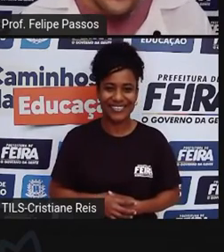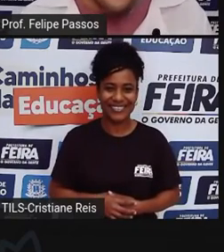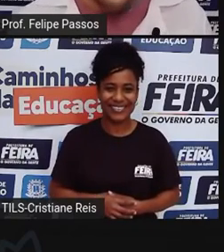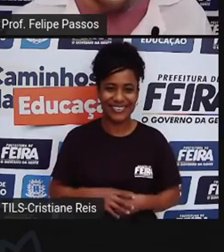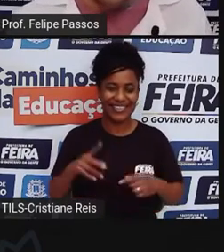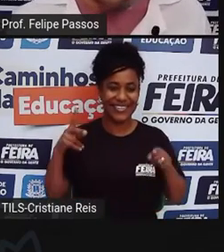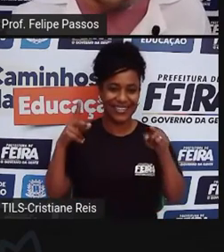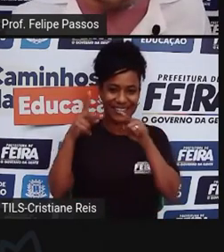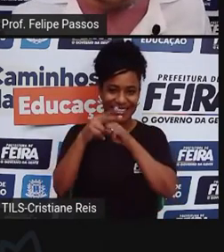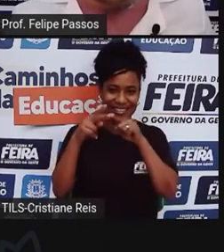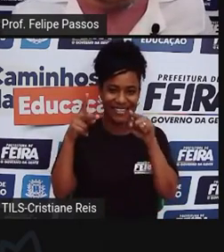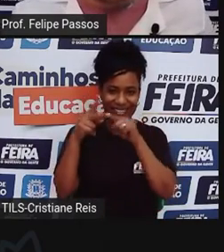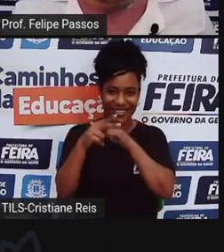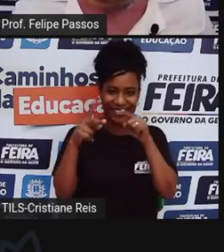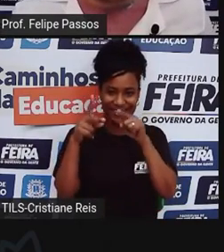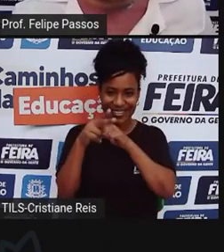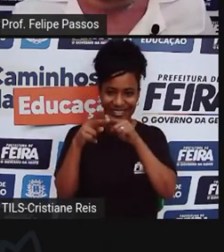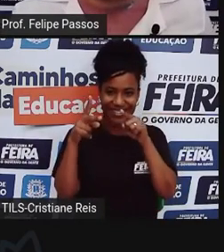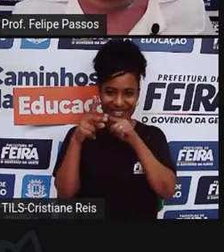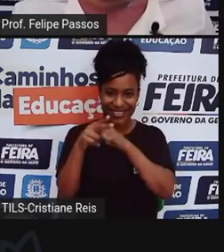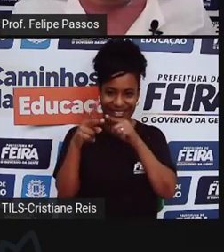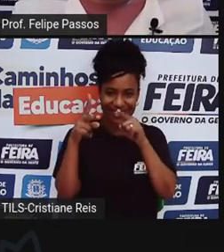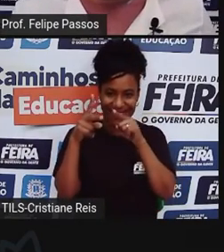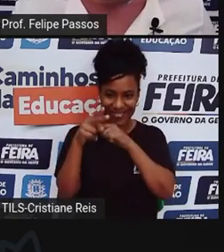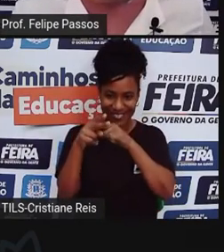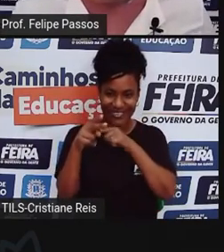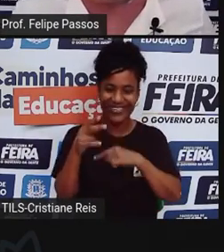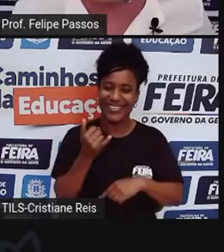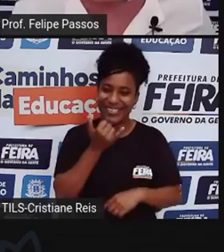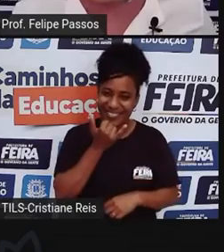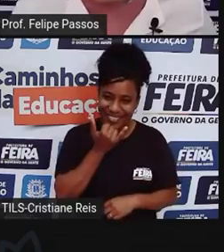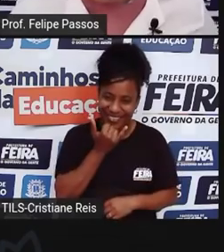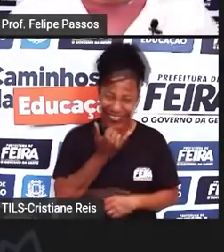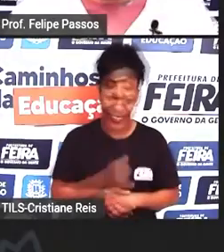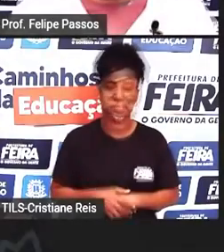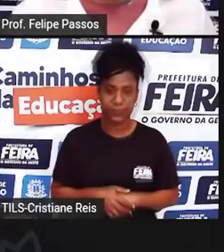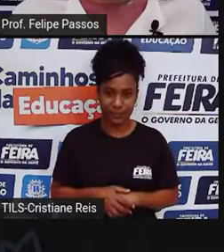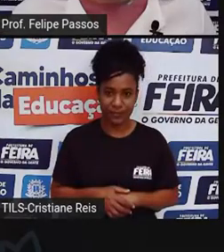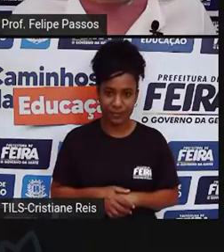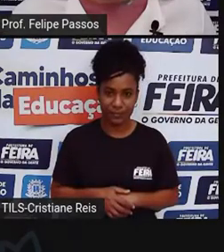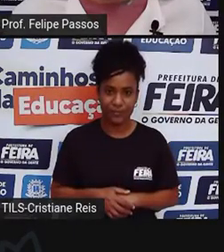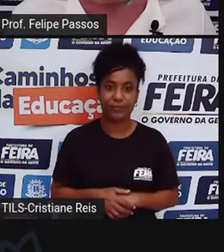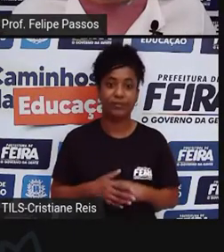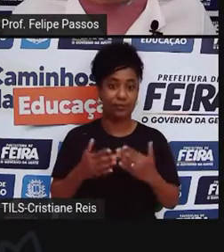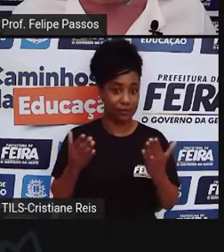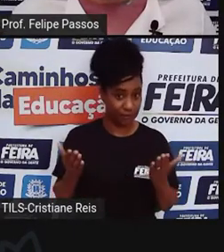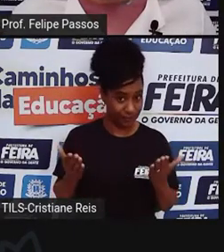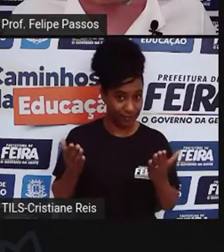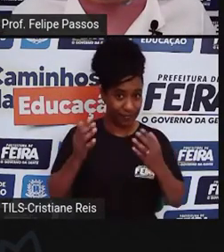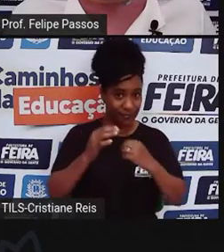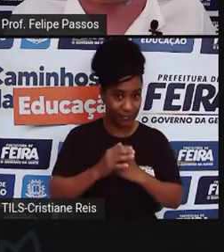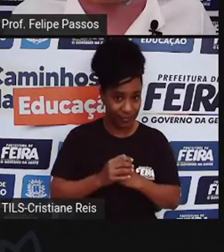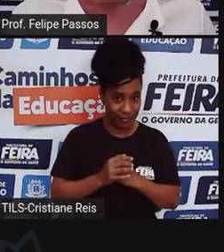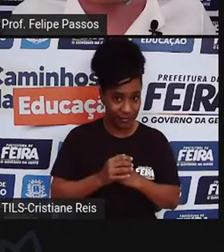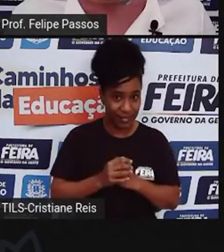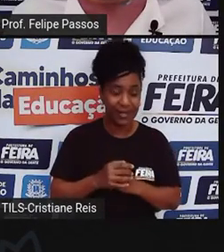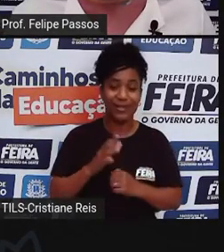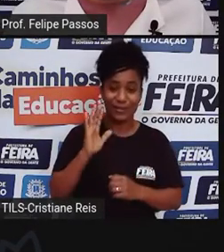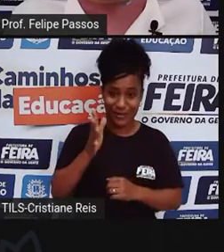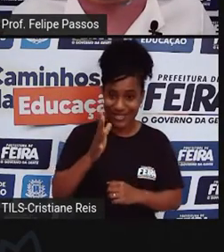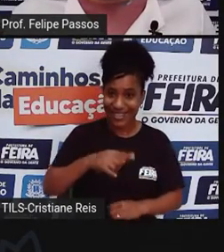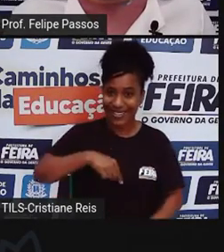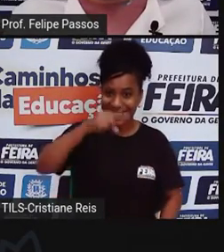Eu tô me sentindo dentro da sala de aula, mas não dá para fazer pensar em sala de aula agora. Então, você já aprendeu a cantar as notas